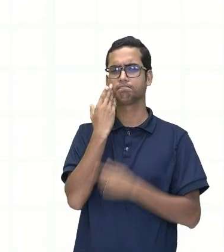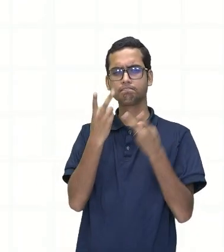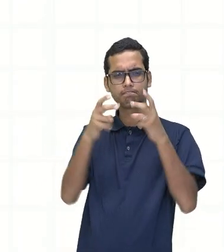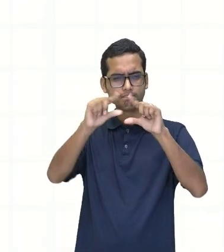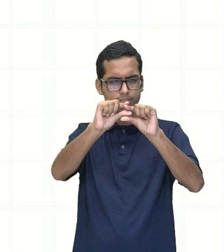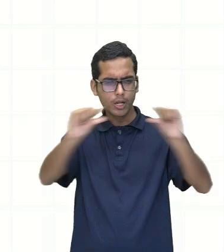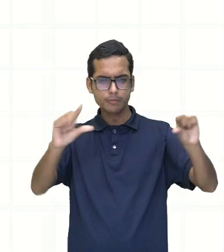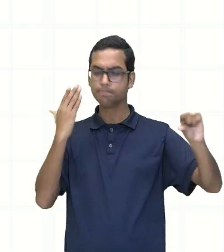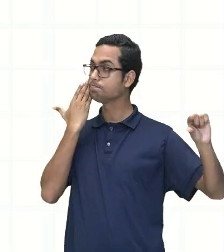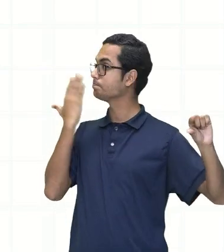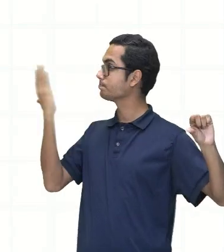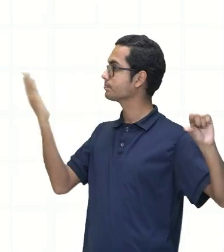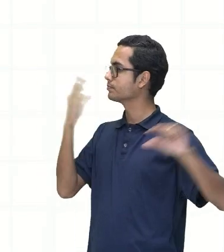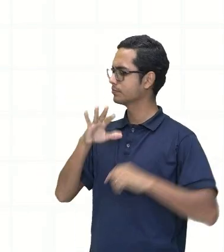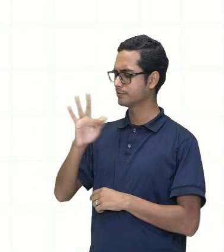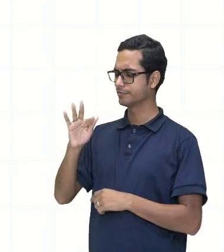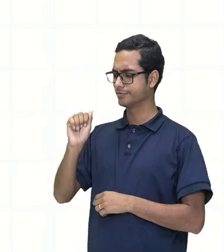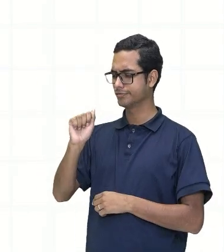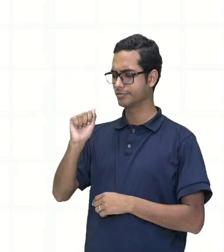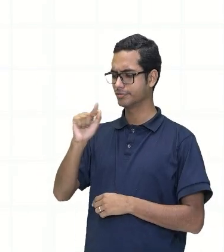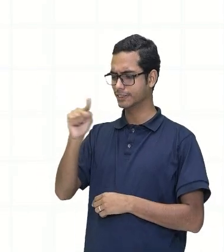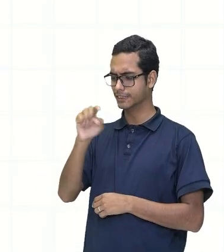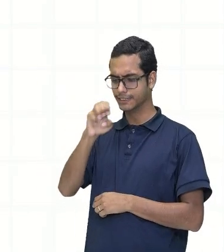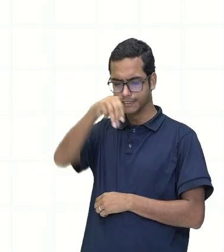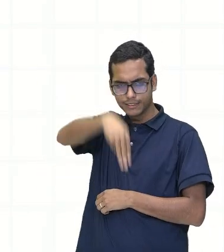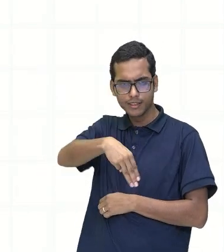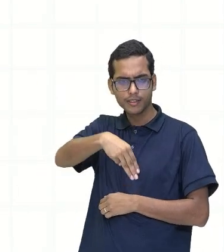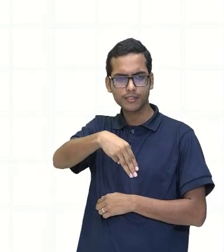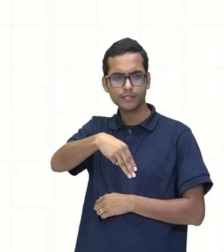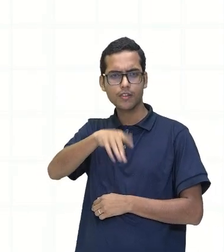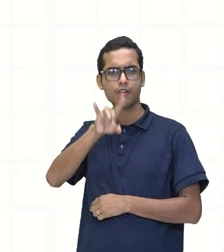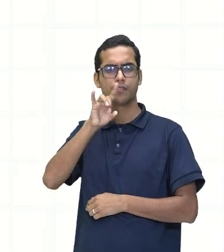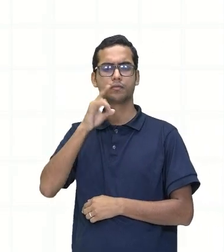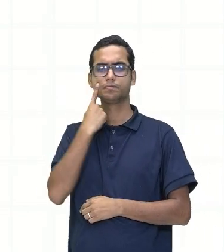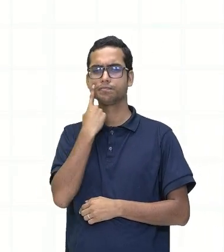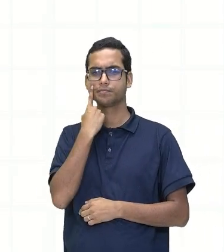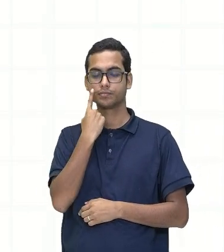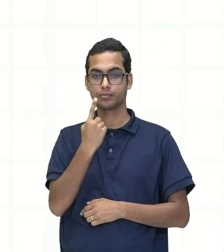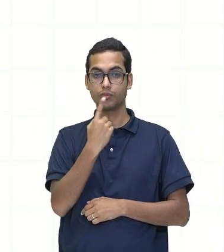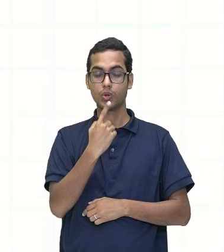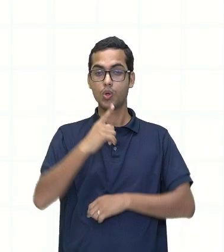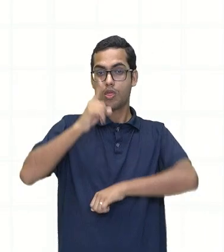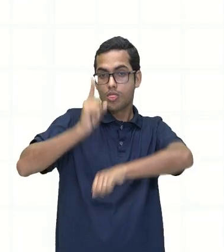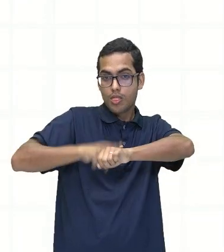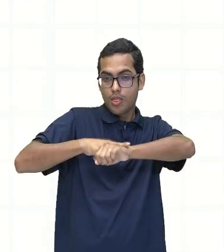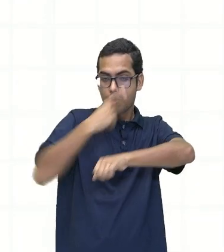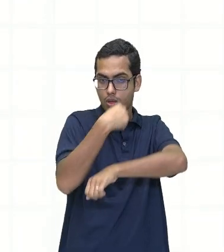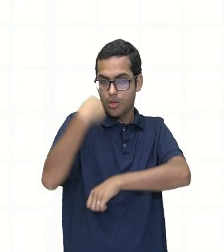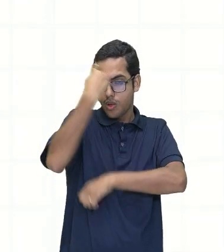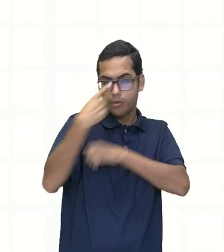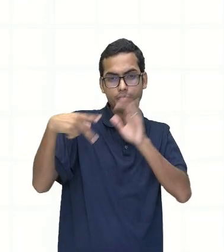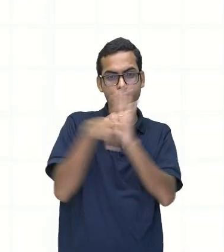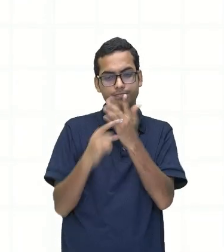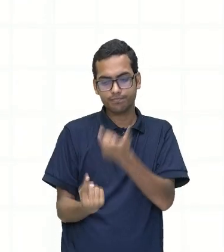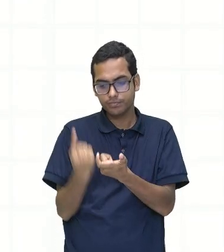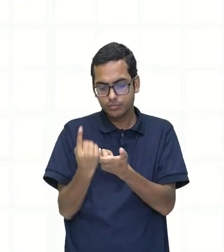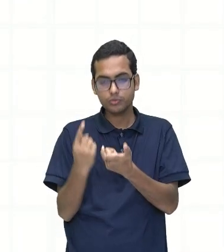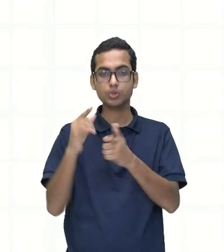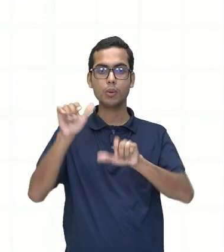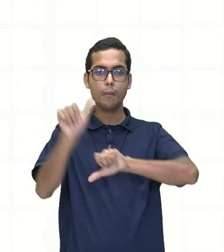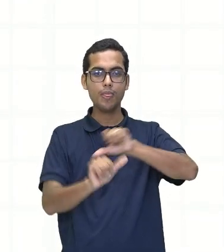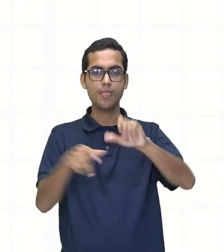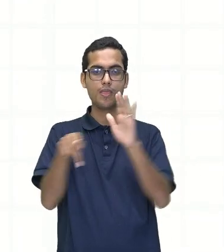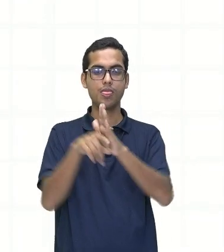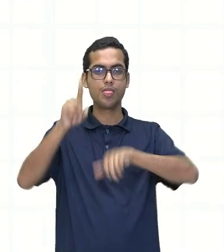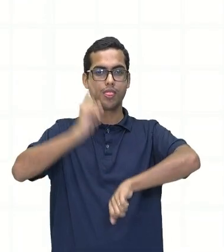Ó, só fazem 1 hora. Olha, 1 hora é singular. O tempo ali, o verbo está marcando uma passagem de tempo. Então, é o